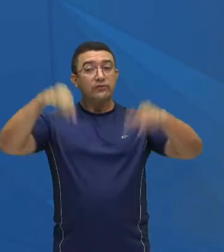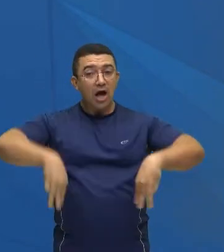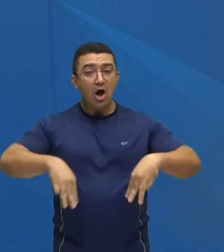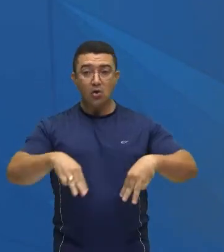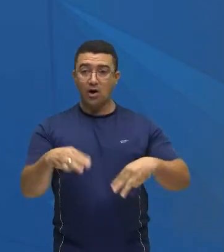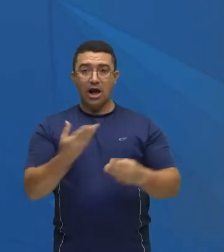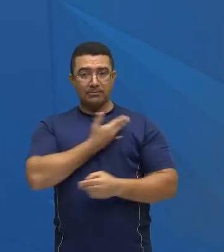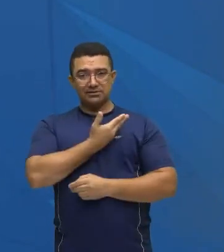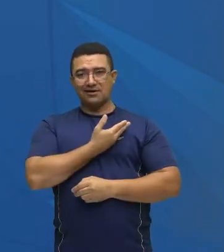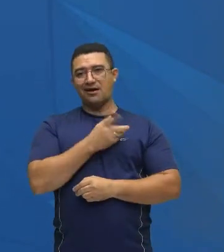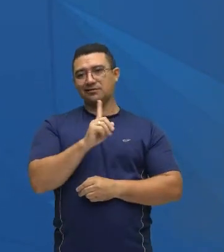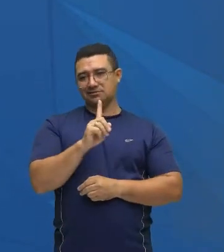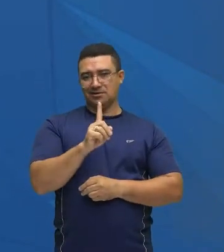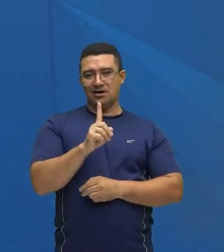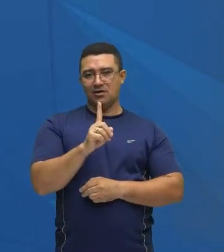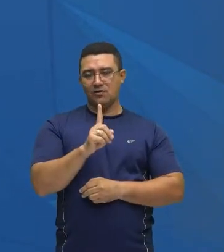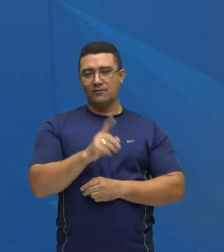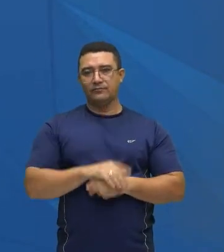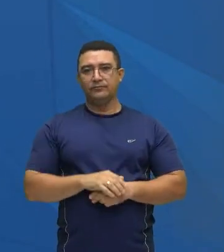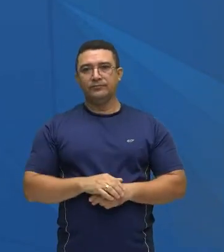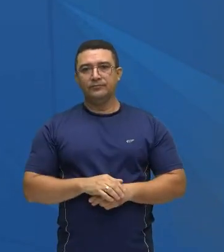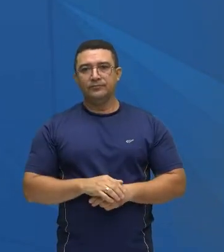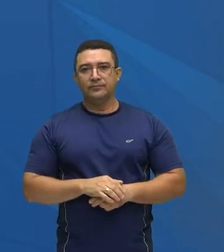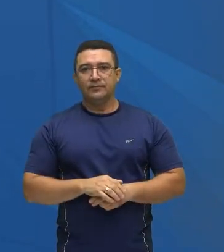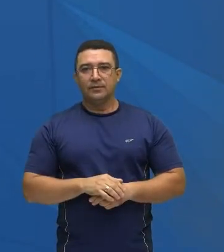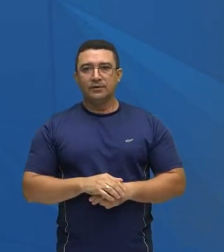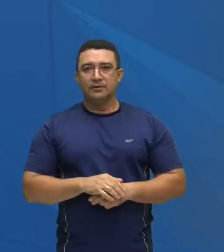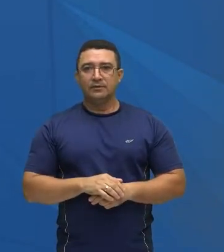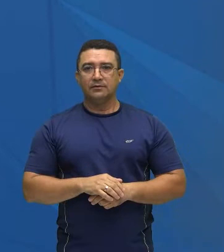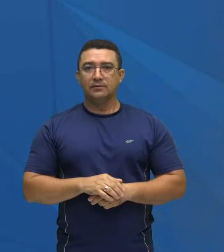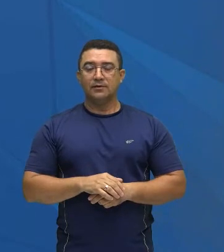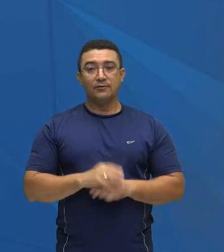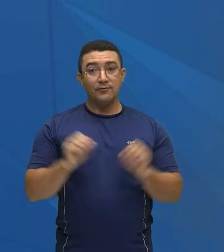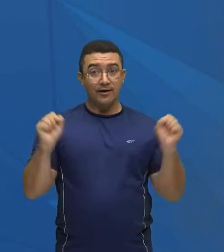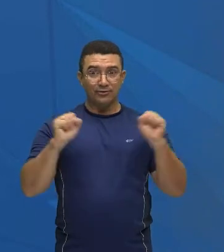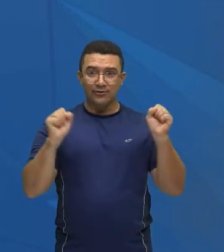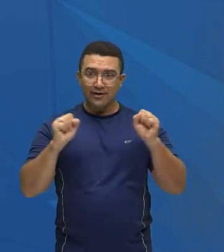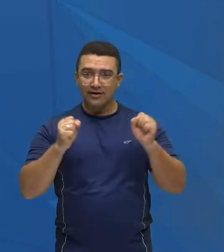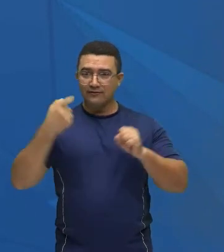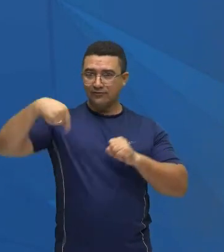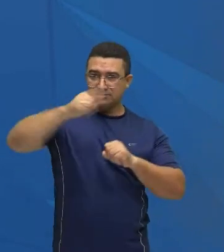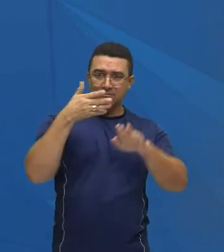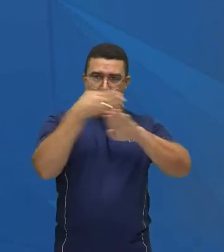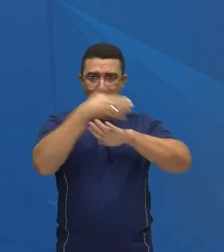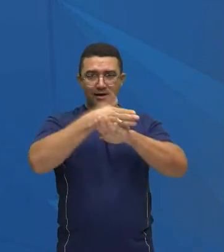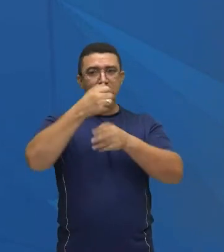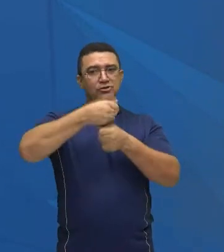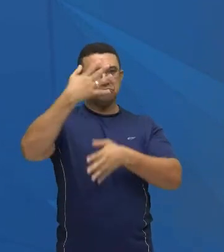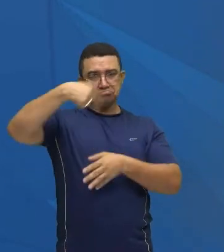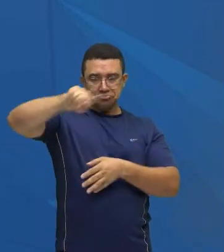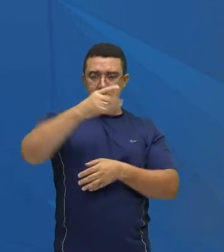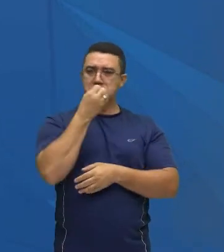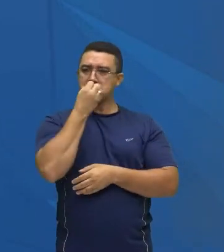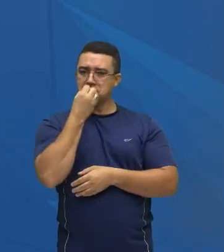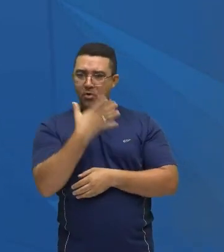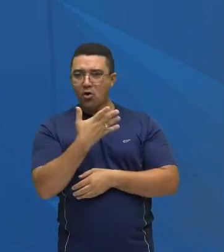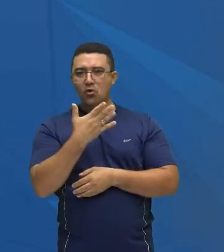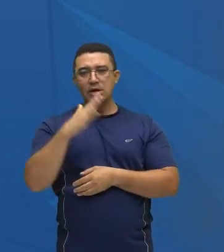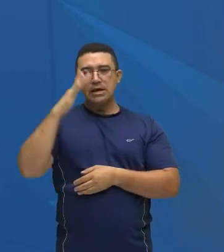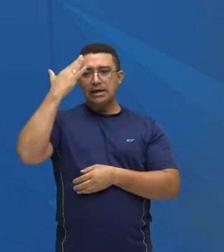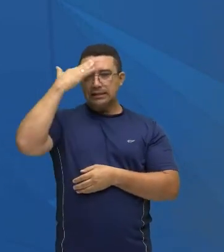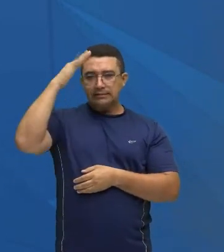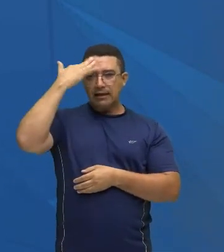algum conflito depois em relacionados ao negócio, tá bom? Adorei a participação, vocês são muito bons, gente, para interpretar